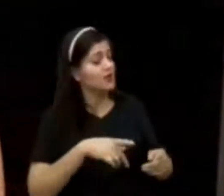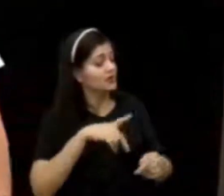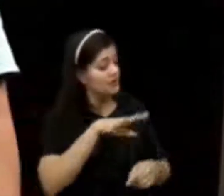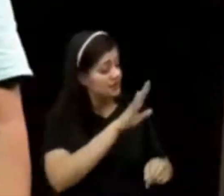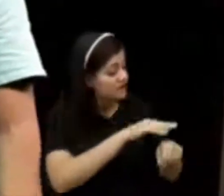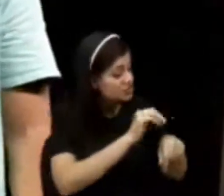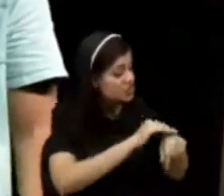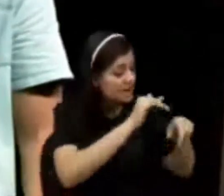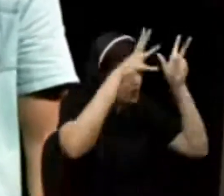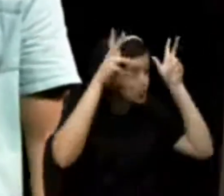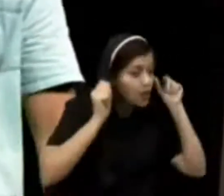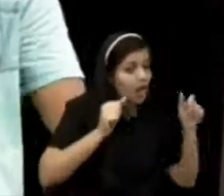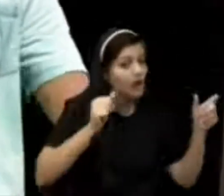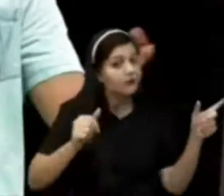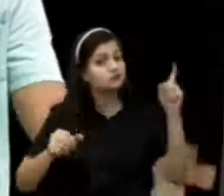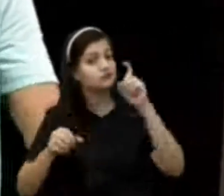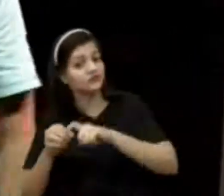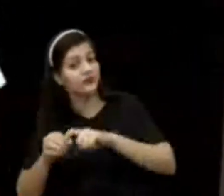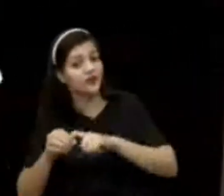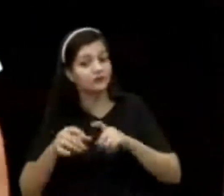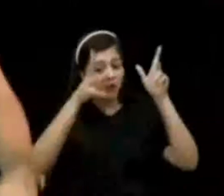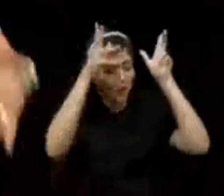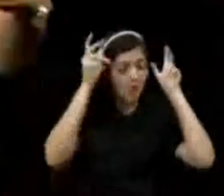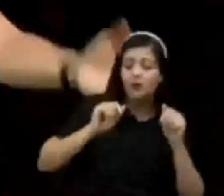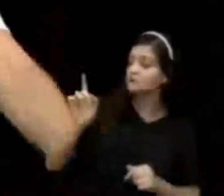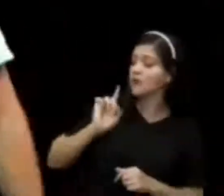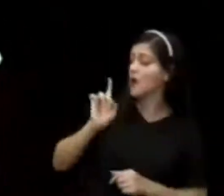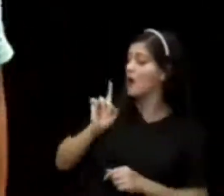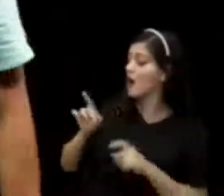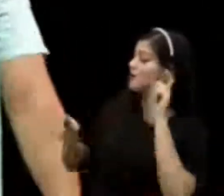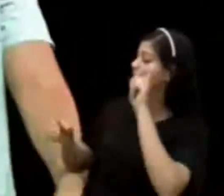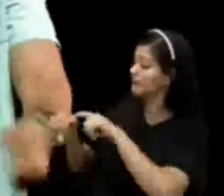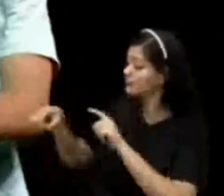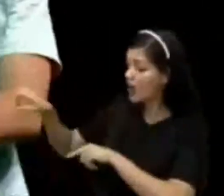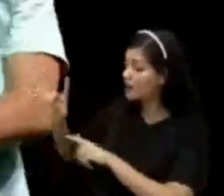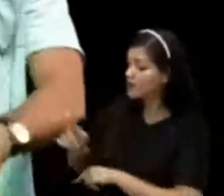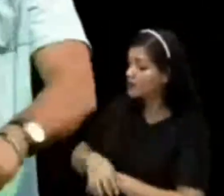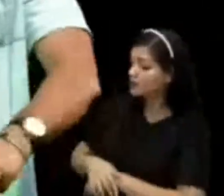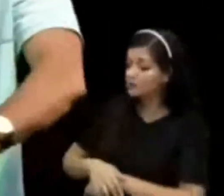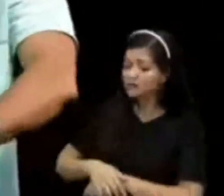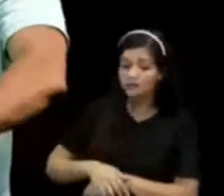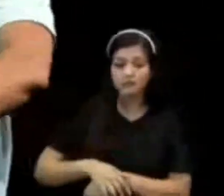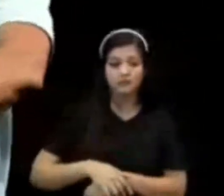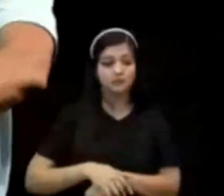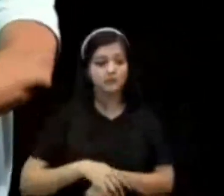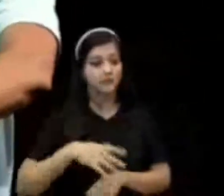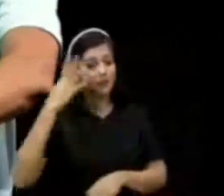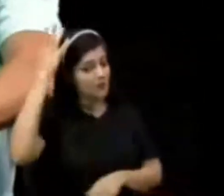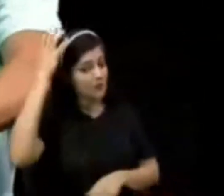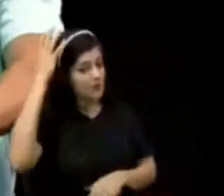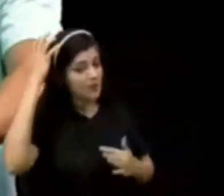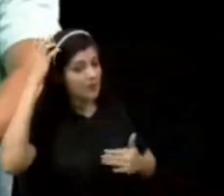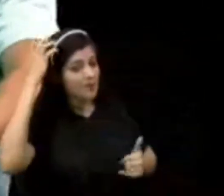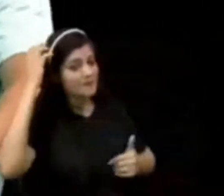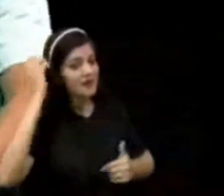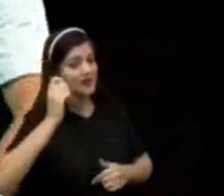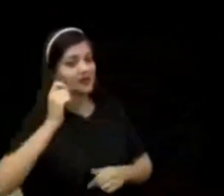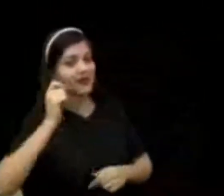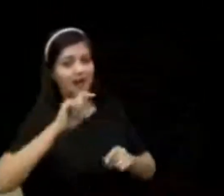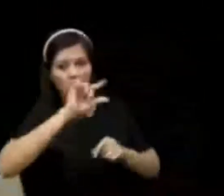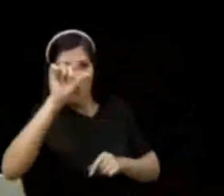volta. Aí o leão: não vou, meu lugar é aqui. Aí o pastor dá